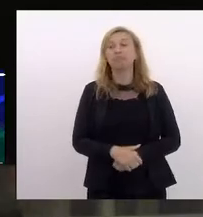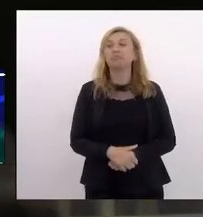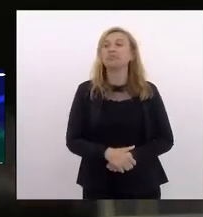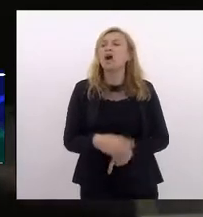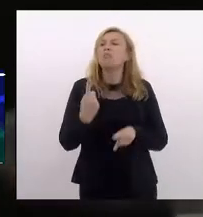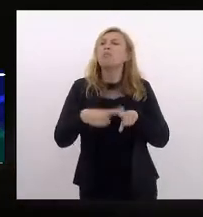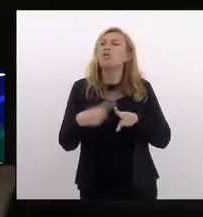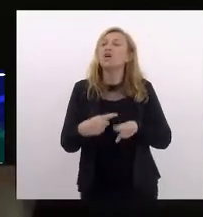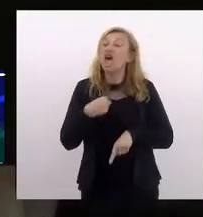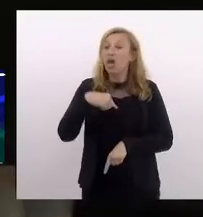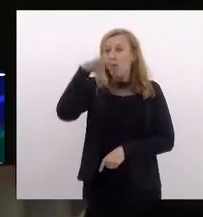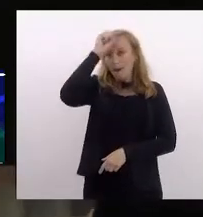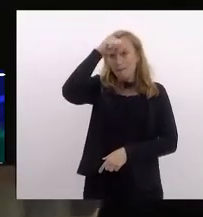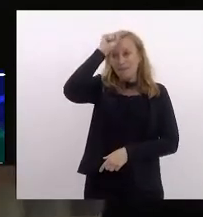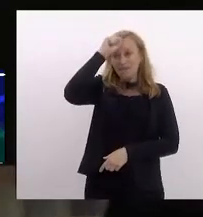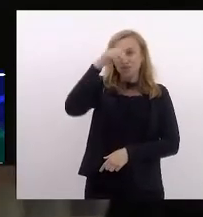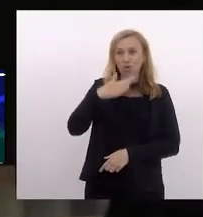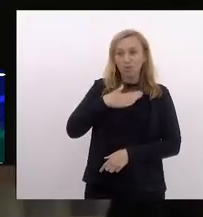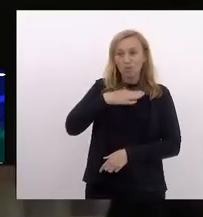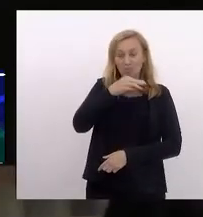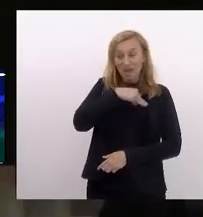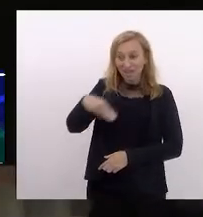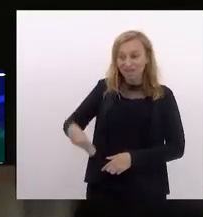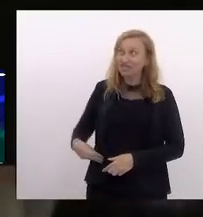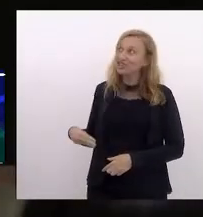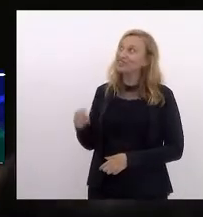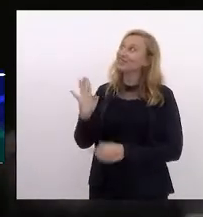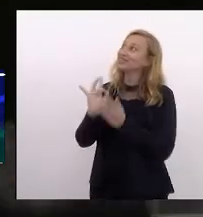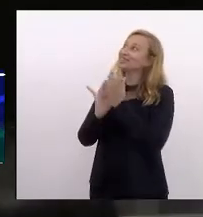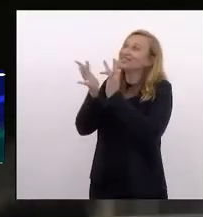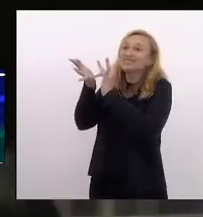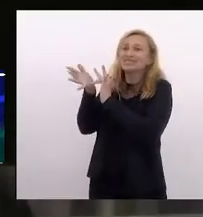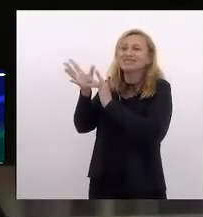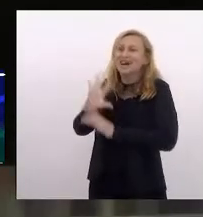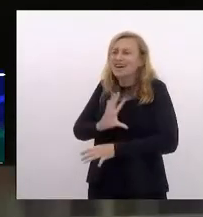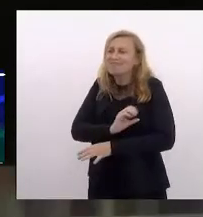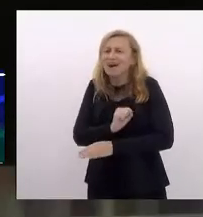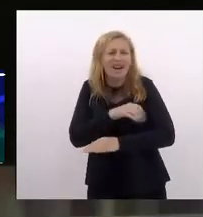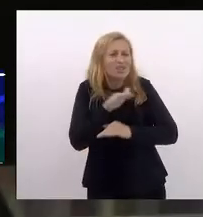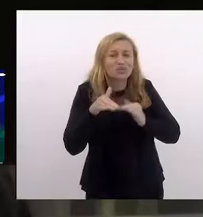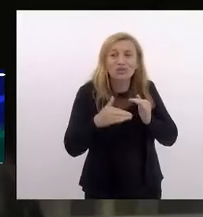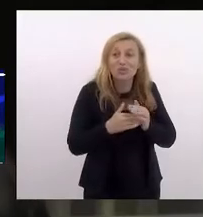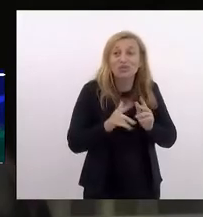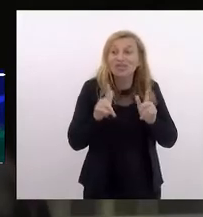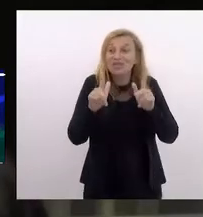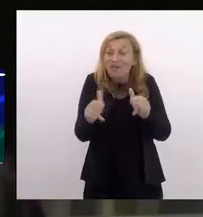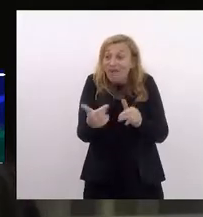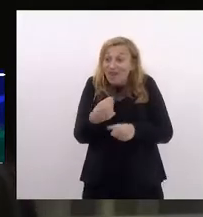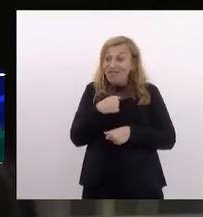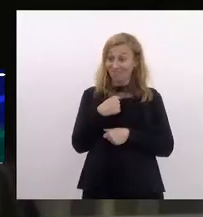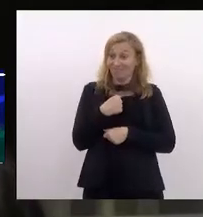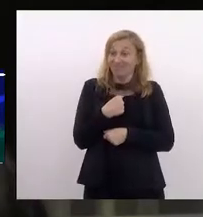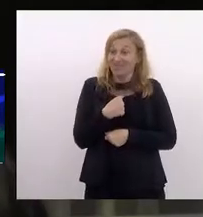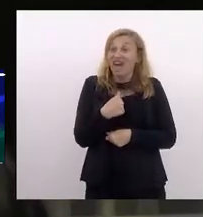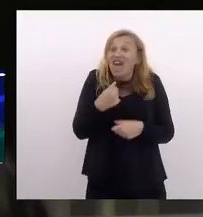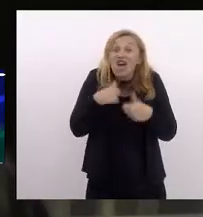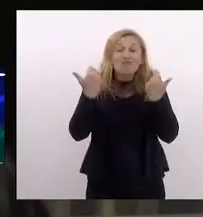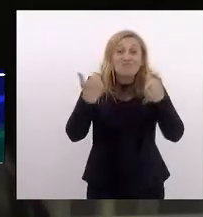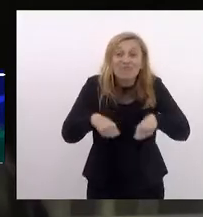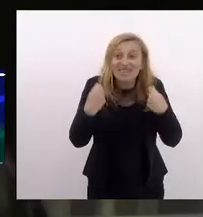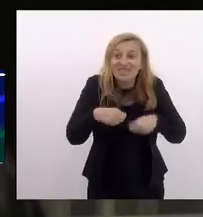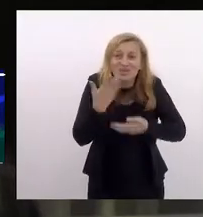porque eu aprendi com meu mestre Jesus amar o próximo como a mim mesmo então eu